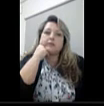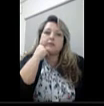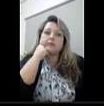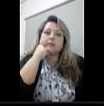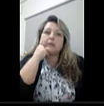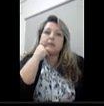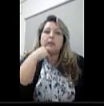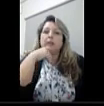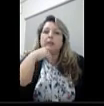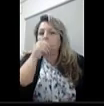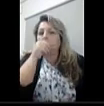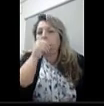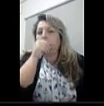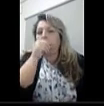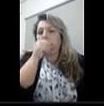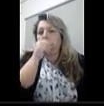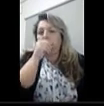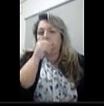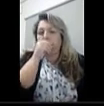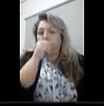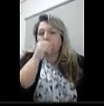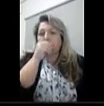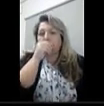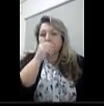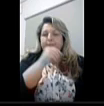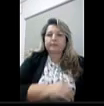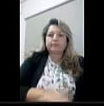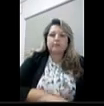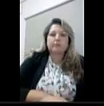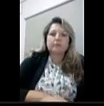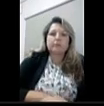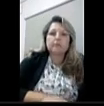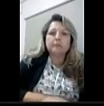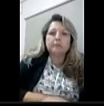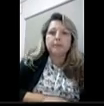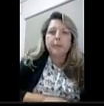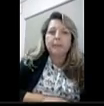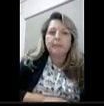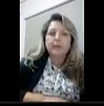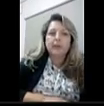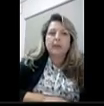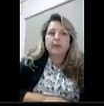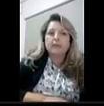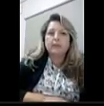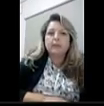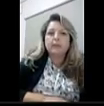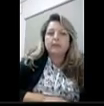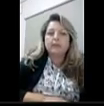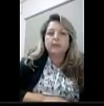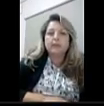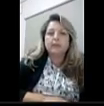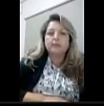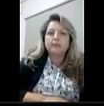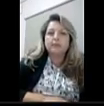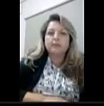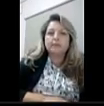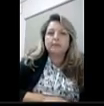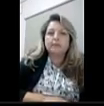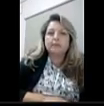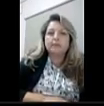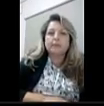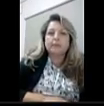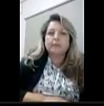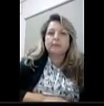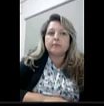que a estrelinha tem de real relação com o comportamento inadequado da criança nada mas as crianças normalmente